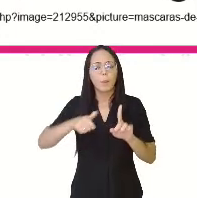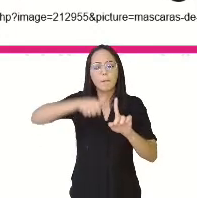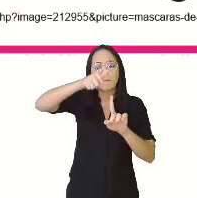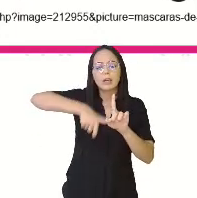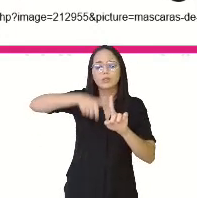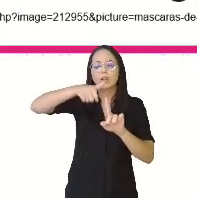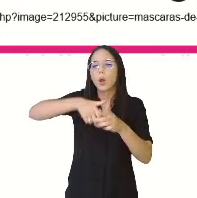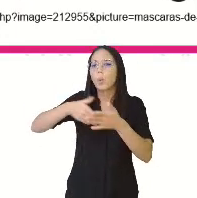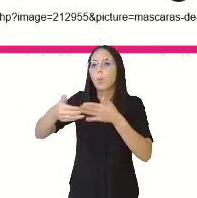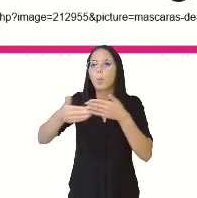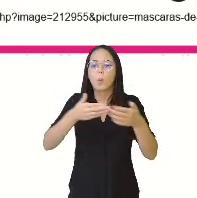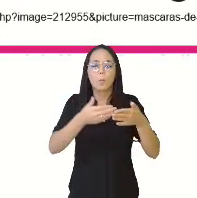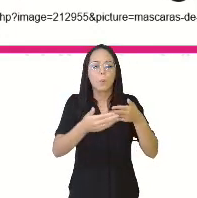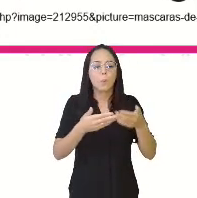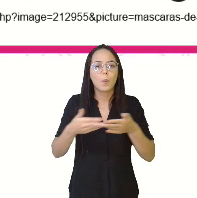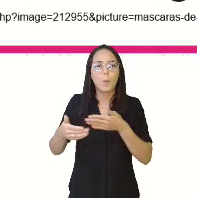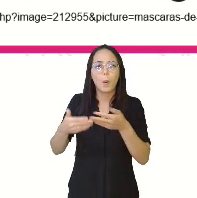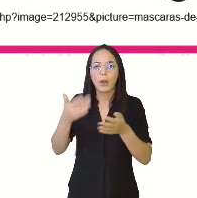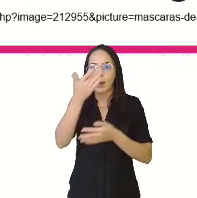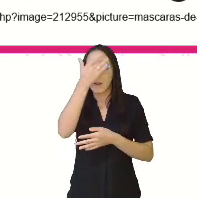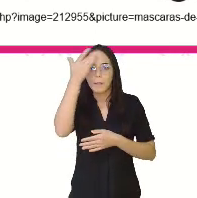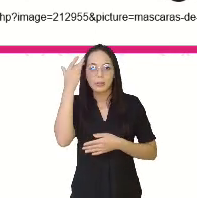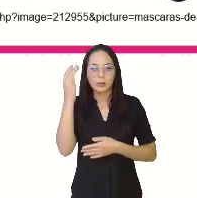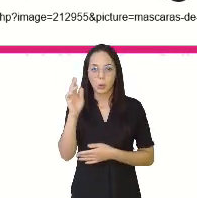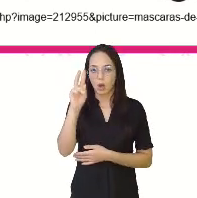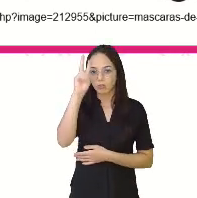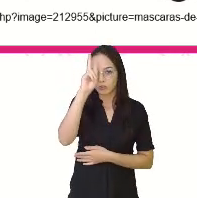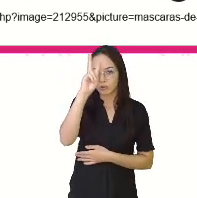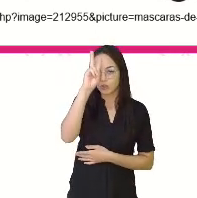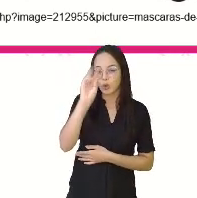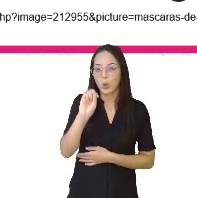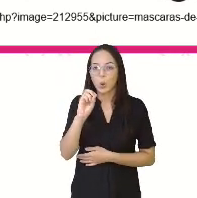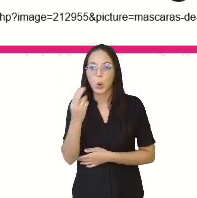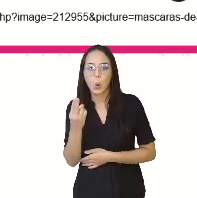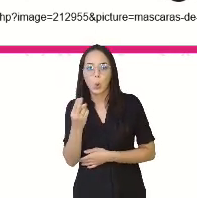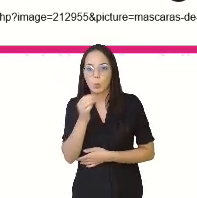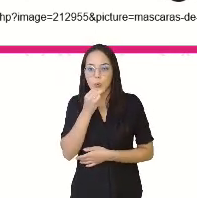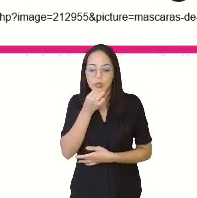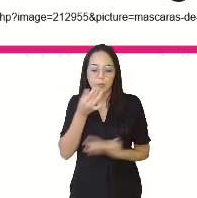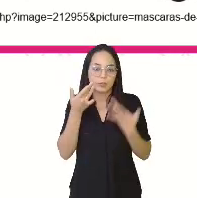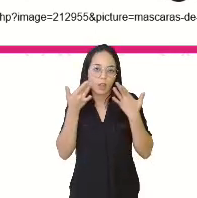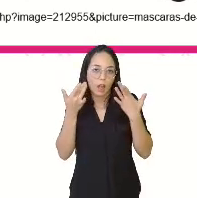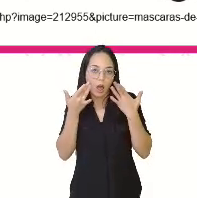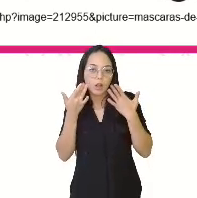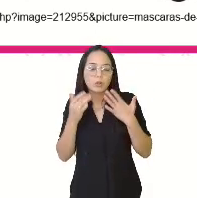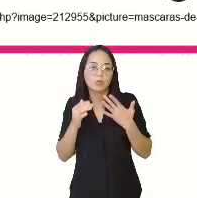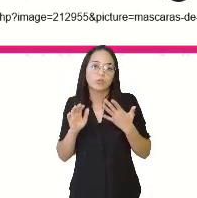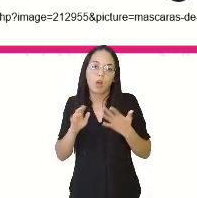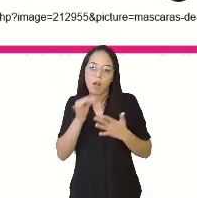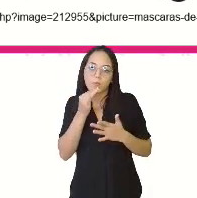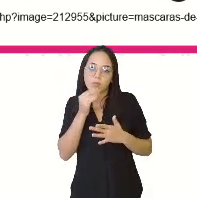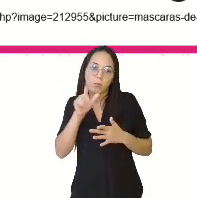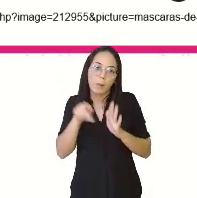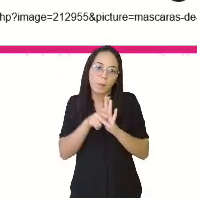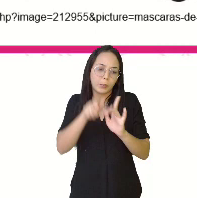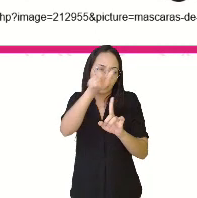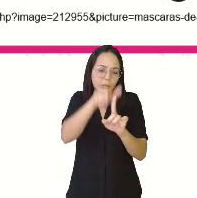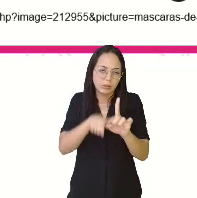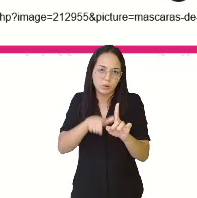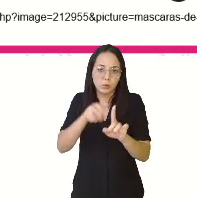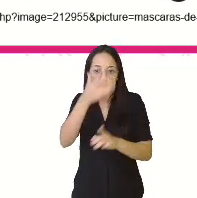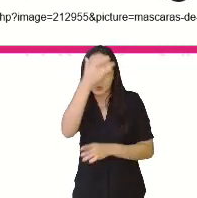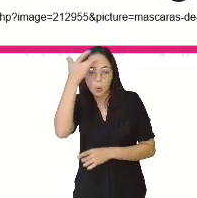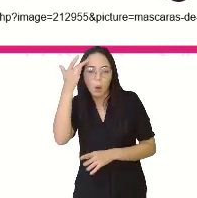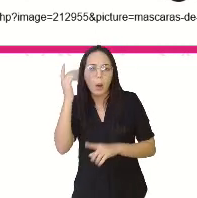qualquer ser atuante de uma história ou de uma obra. Normalmente é uma pessoa, mas pode ser